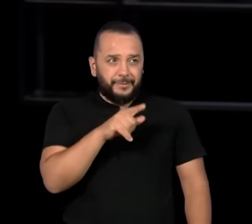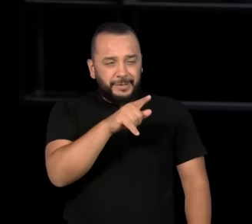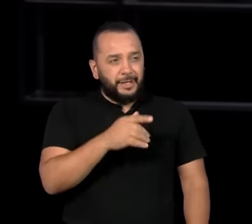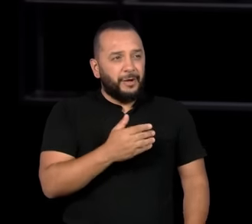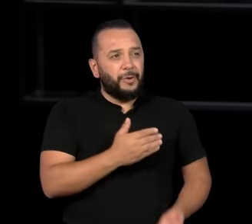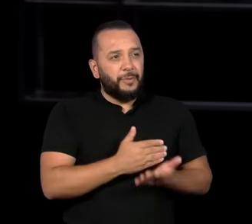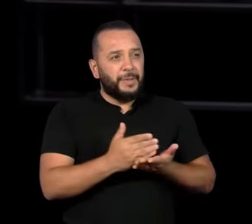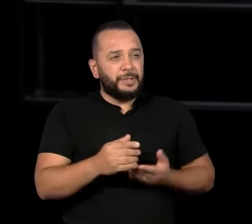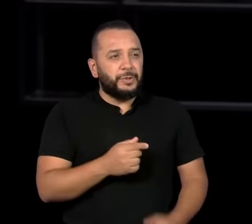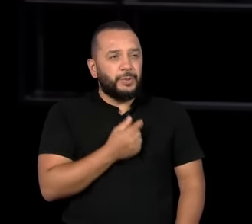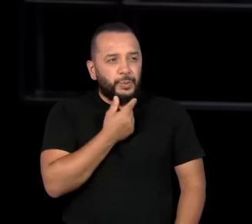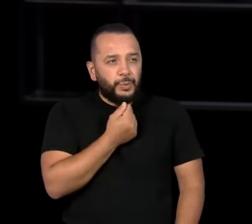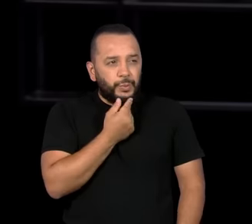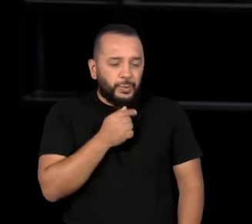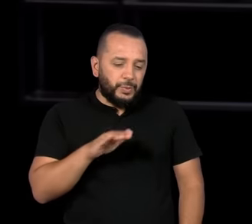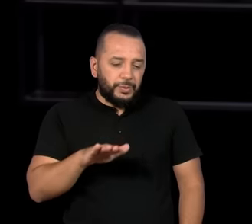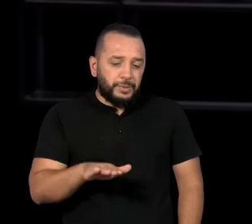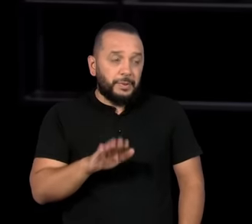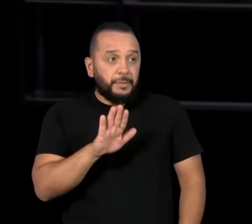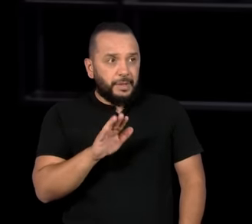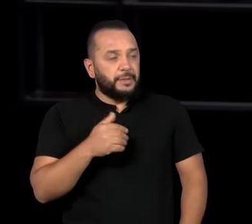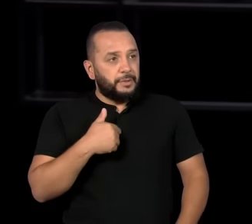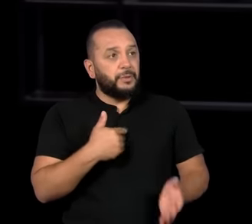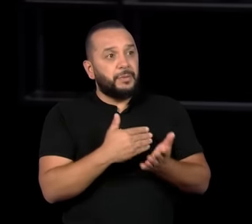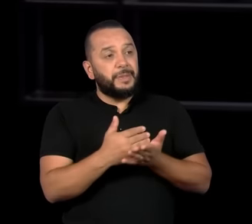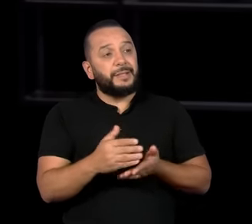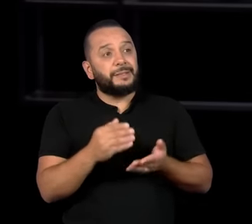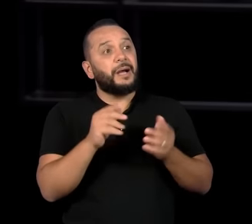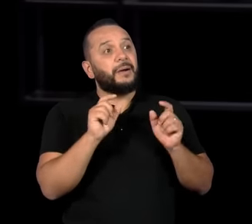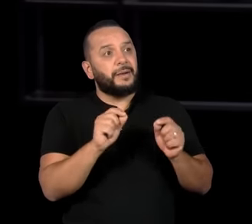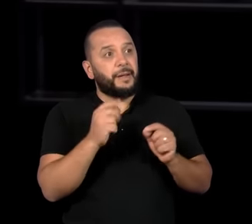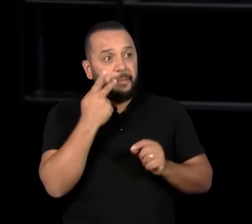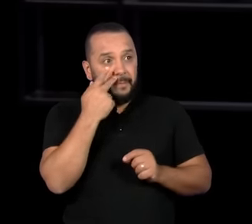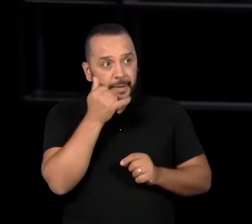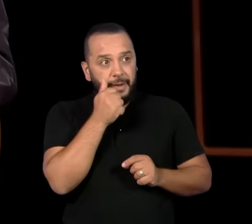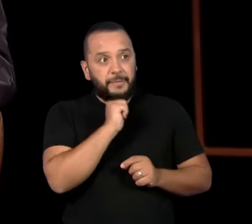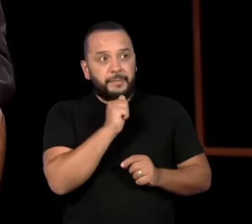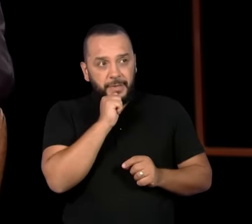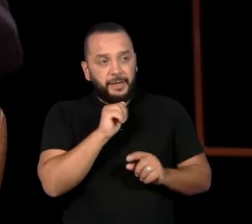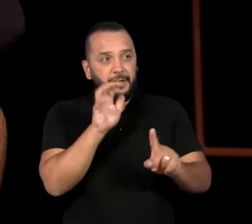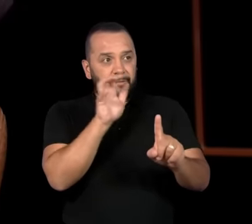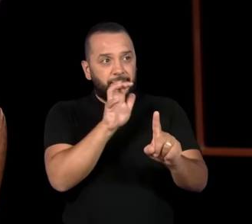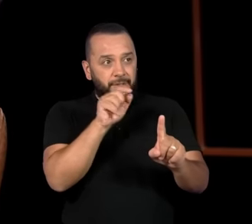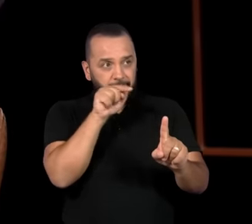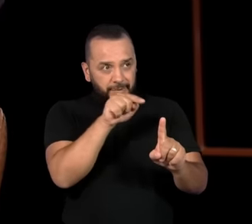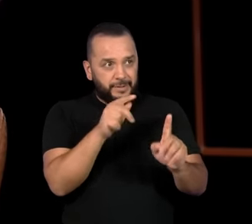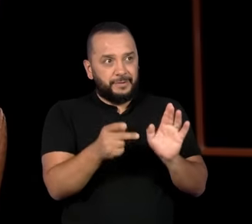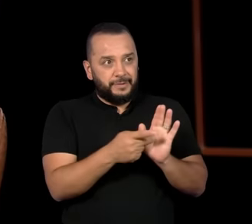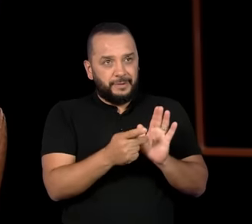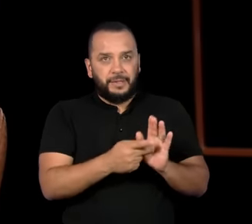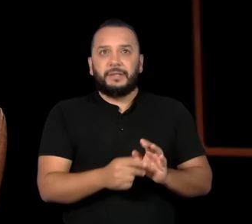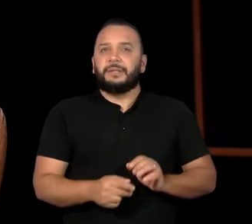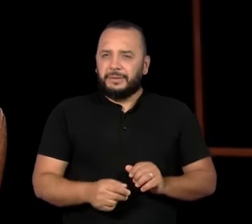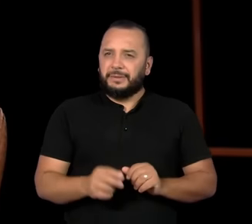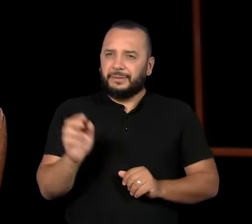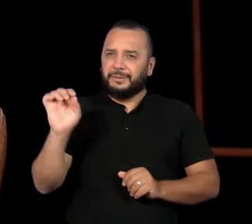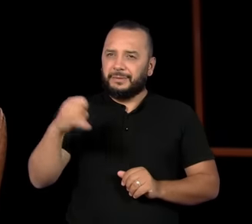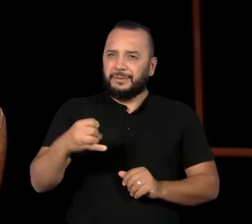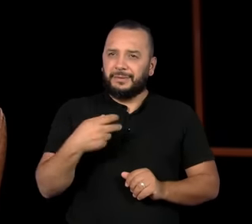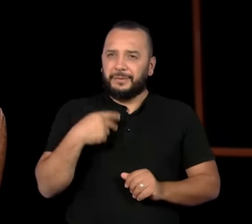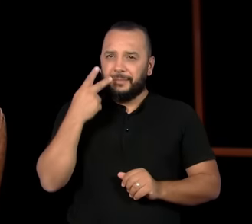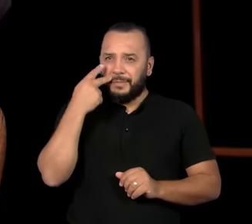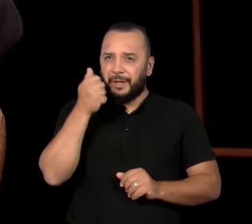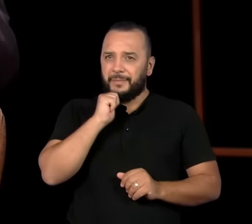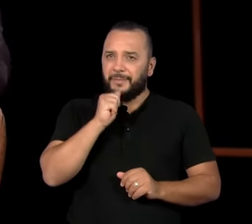programa, vamos falar um pouquinho sobre eles que tiveram realmente uma forte influência? Sim. Tiveram, claro.